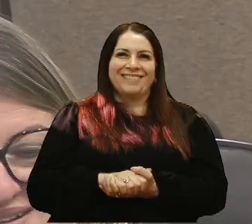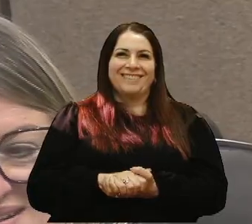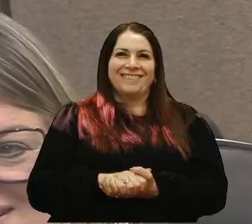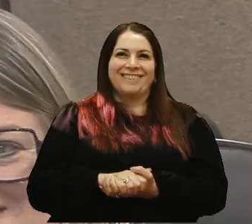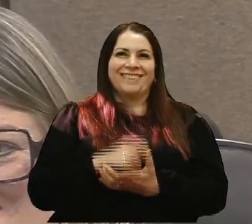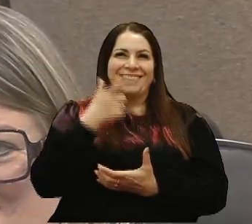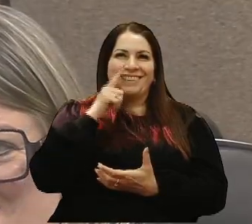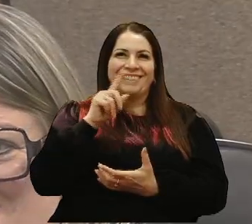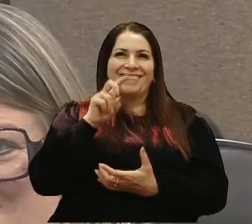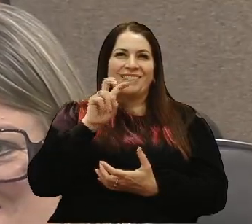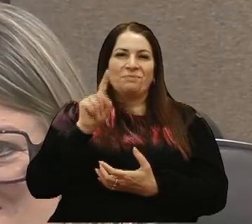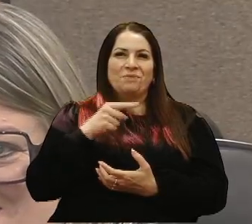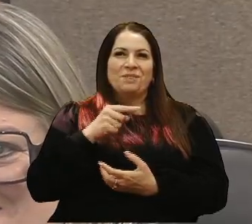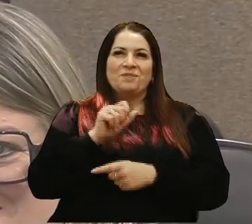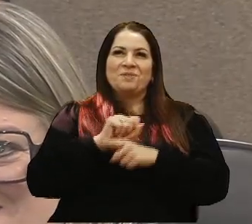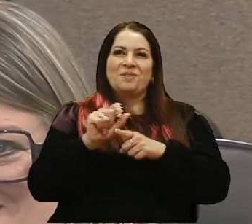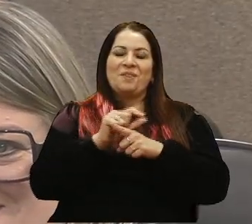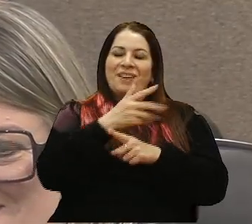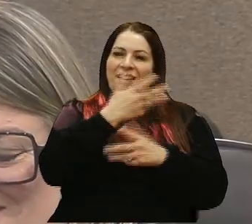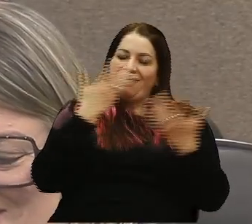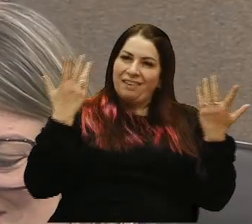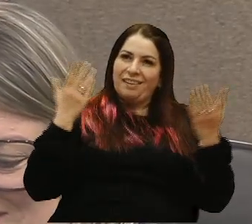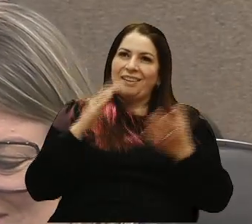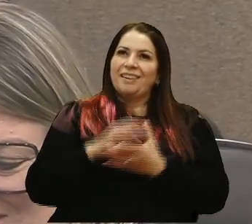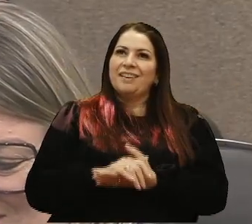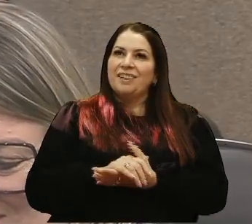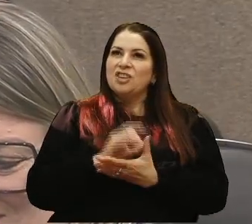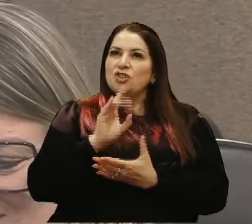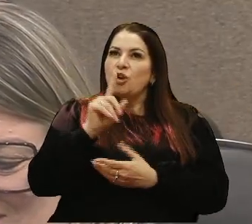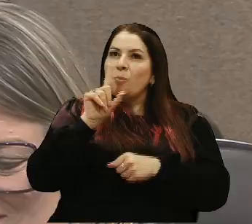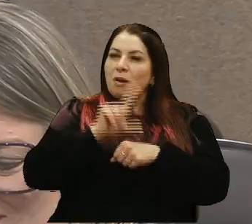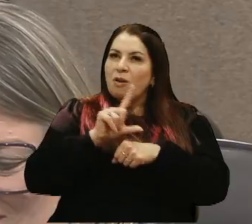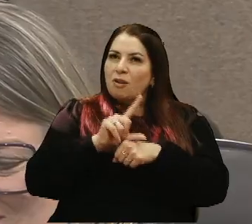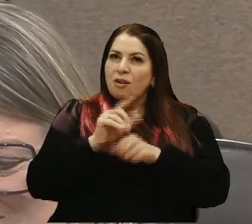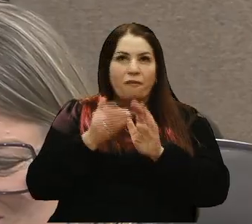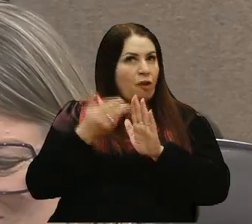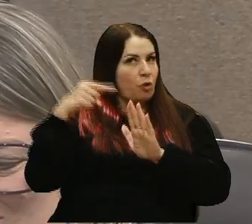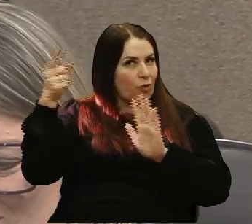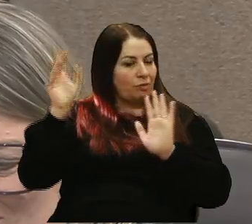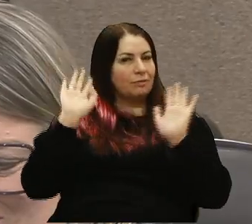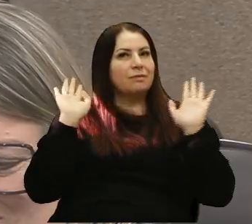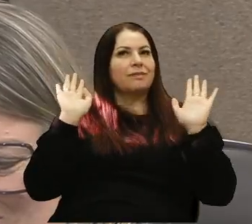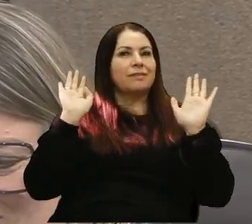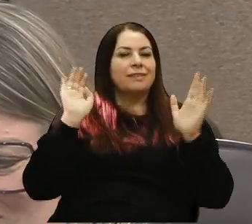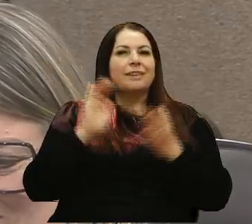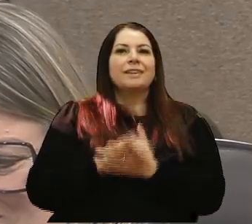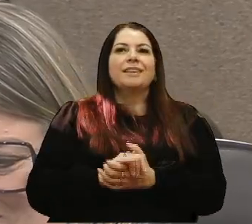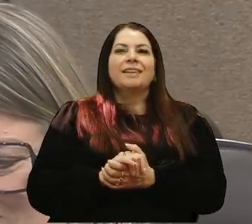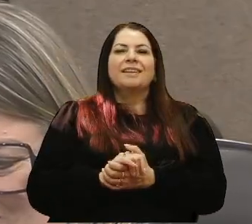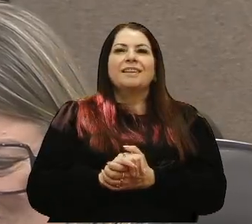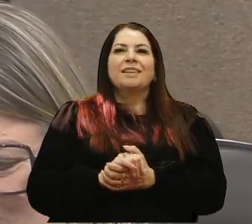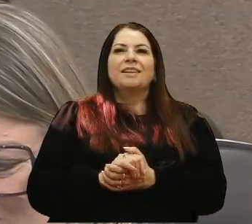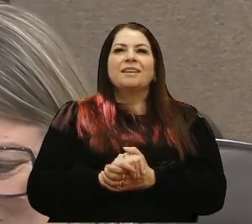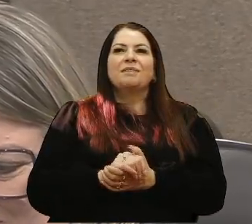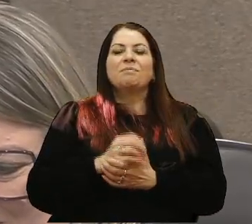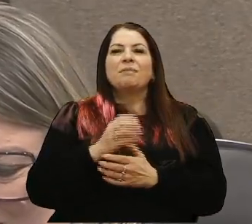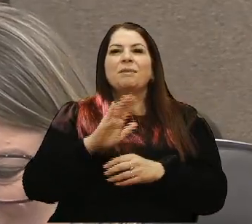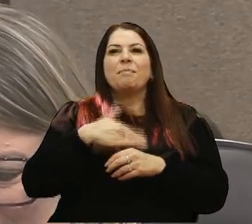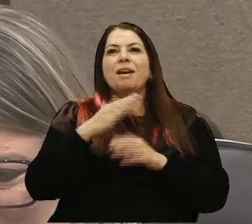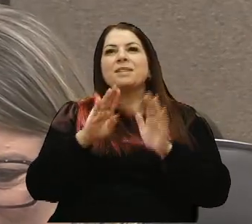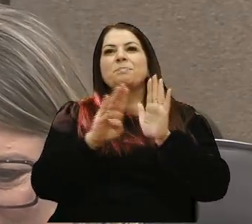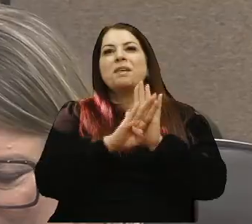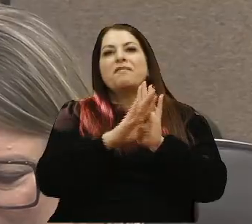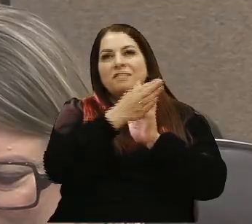ganha uns 15 mil de aluguel ali, né, só de uma loja, fora as outras, né, vai ser um dos mais